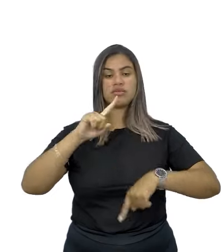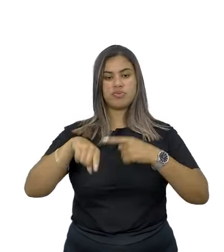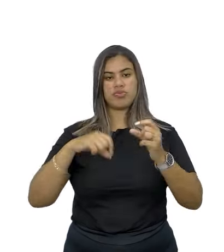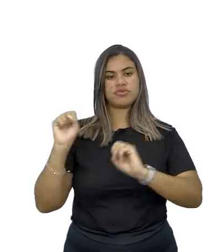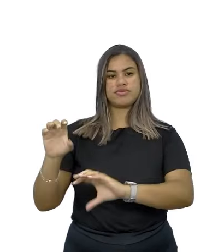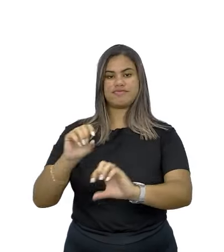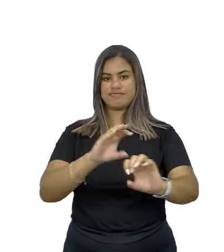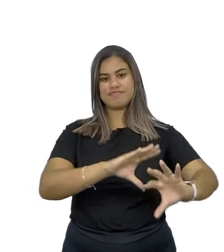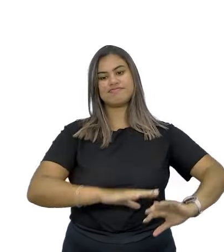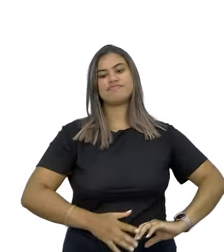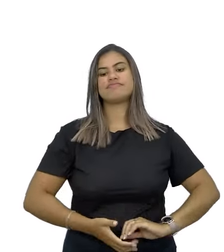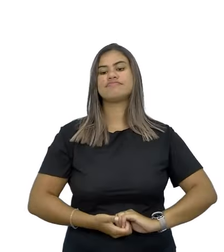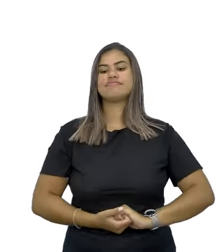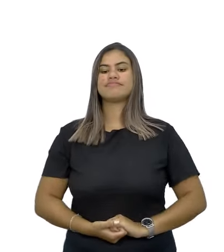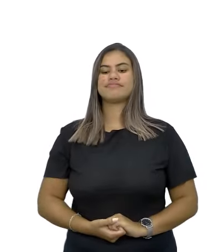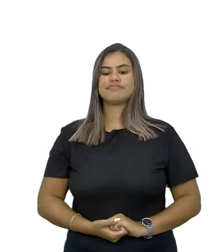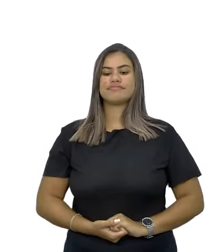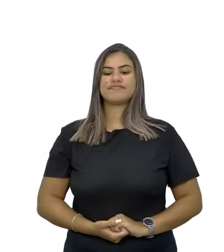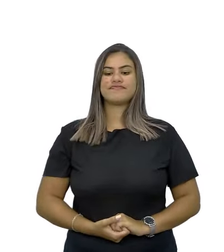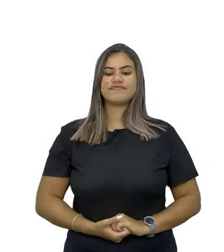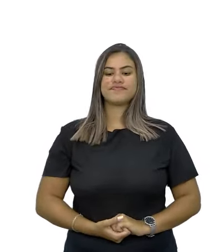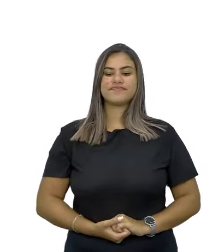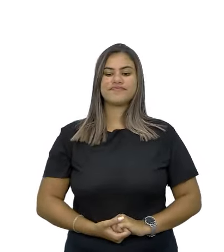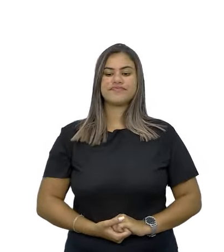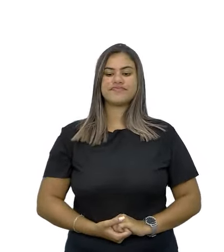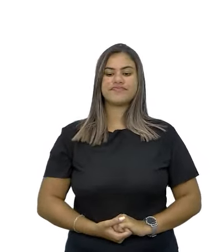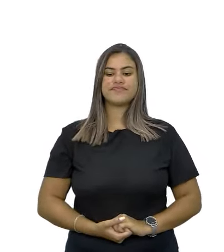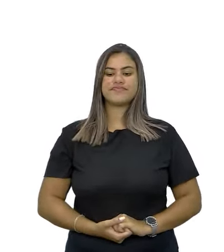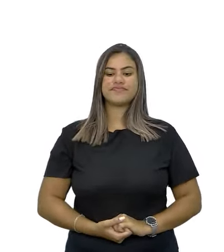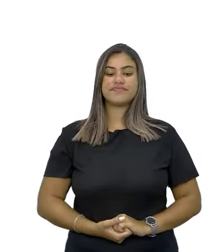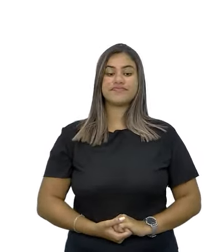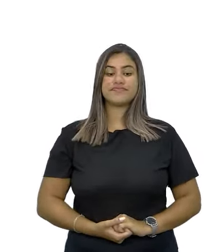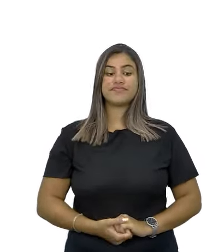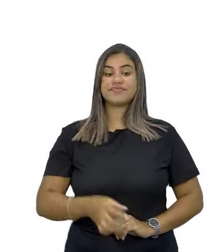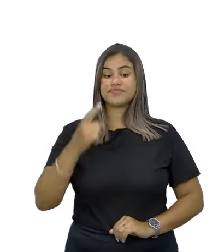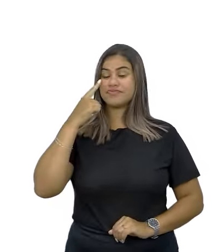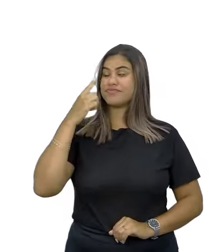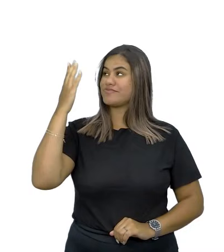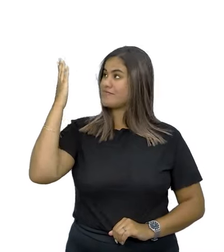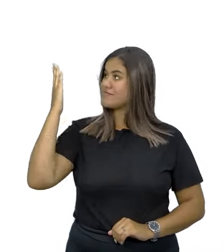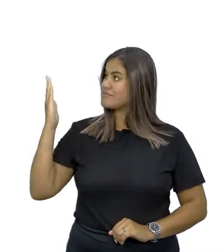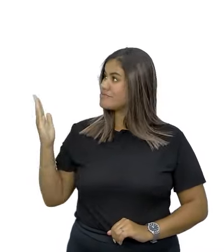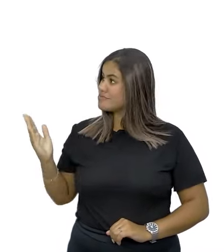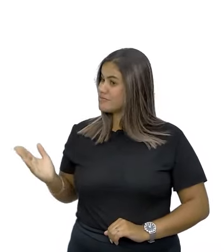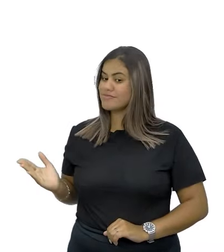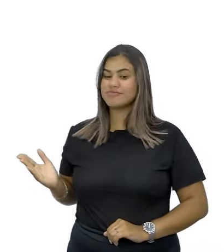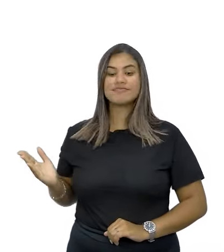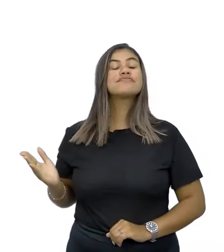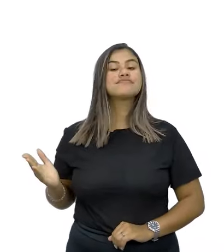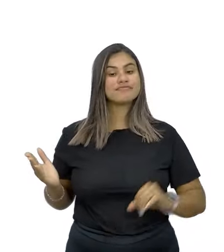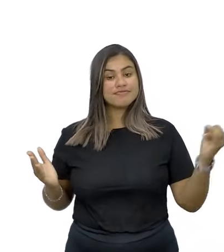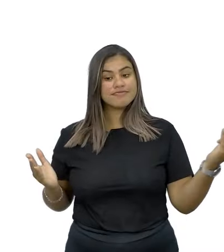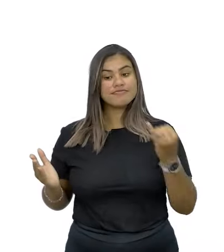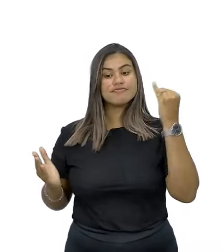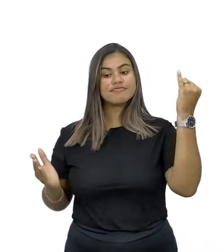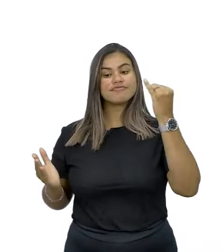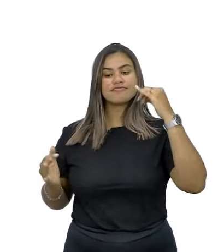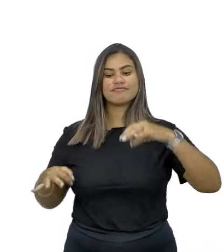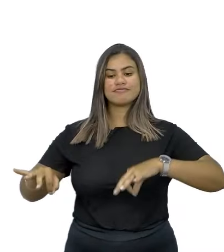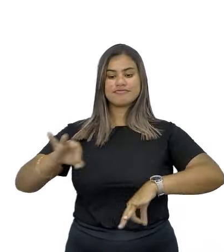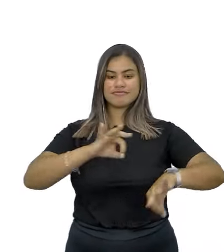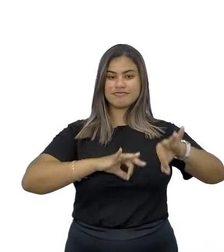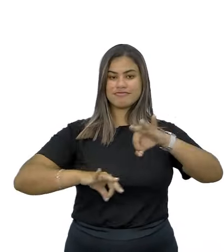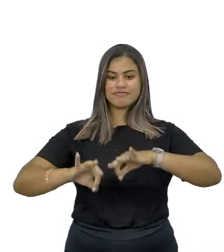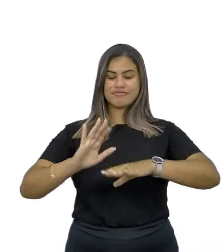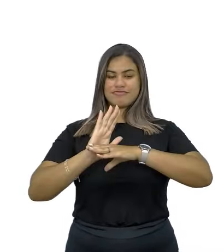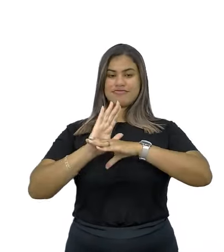e depois sobre sua aula. As 4 etapas são muito importantes para o planejamento,